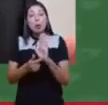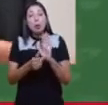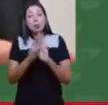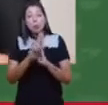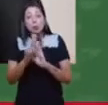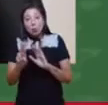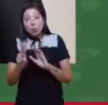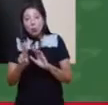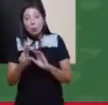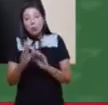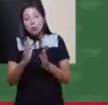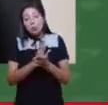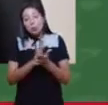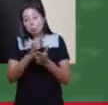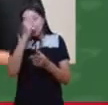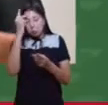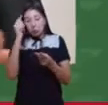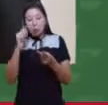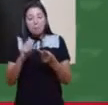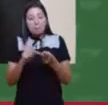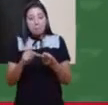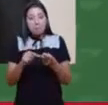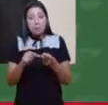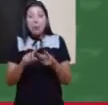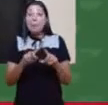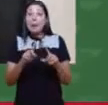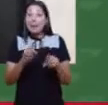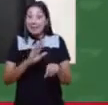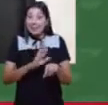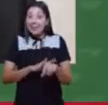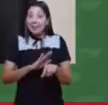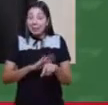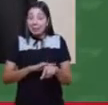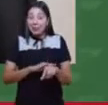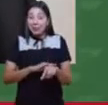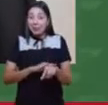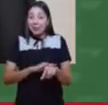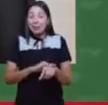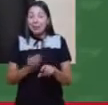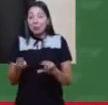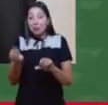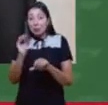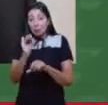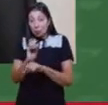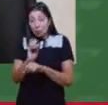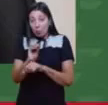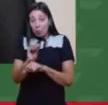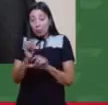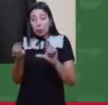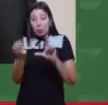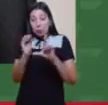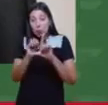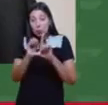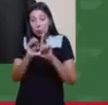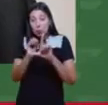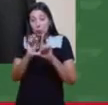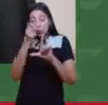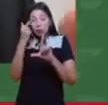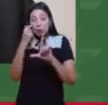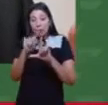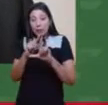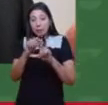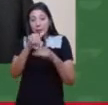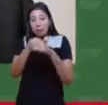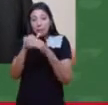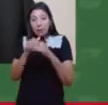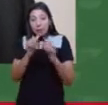nome de alguém, mas na hora que o QR Code vai para